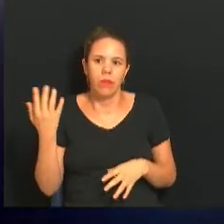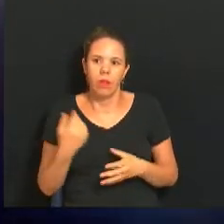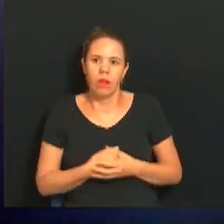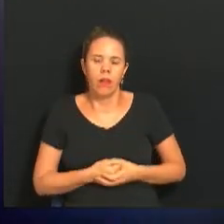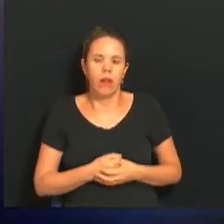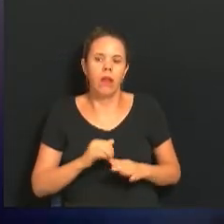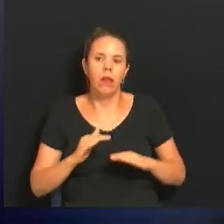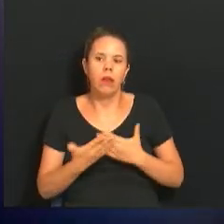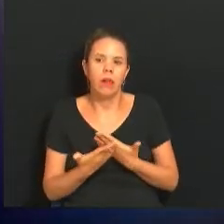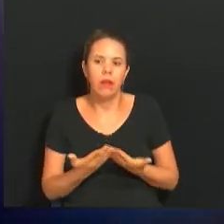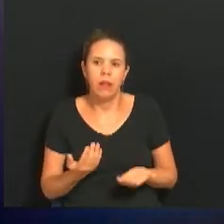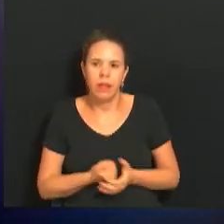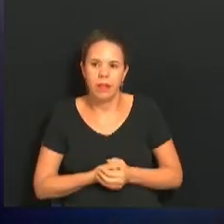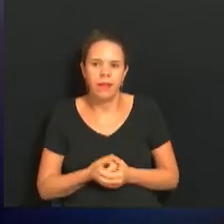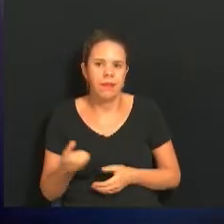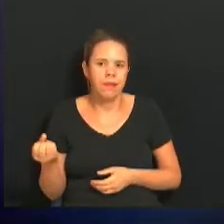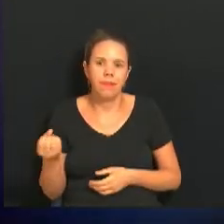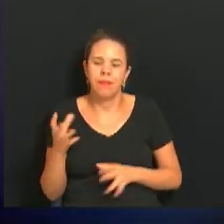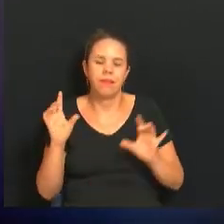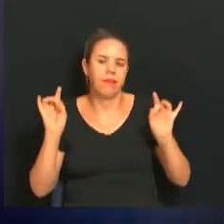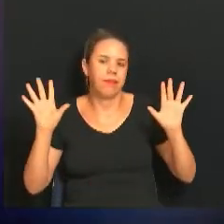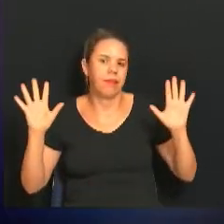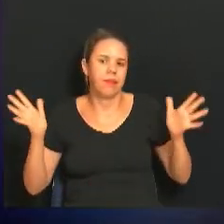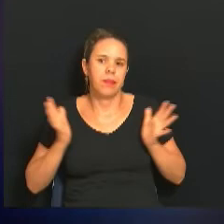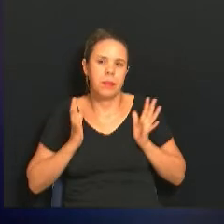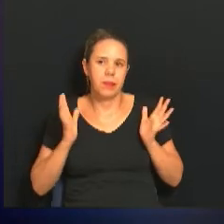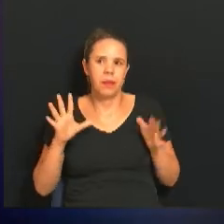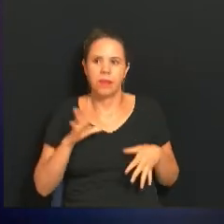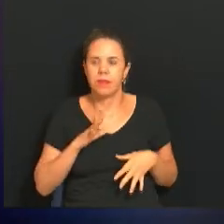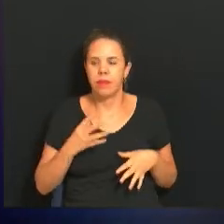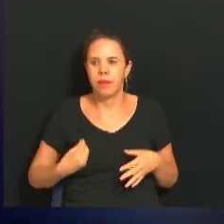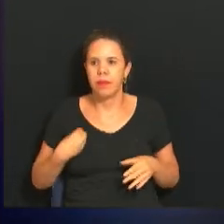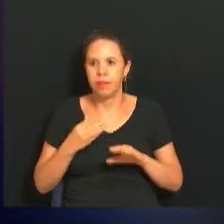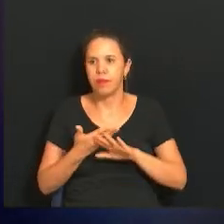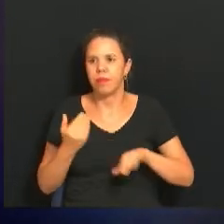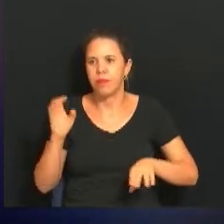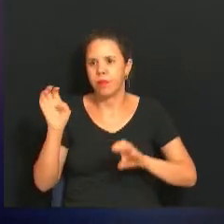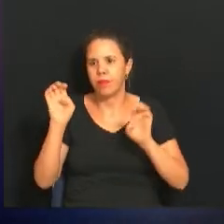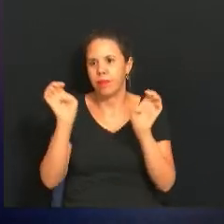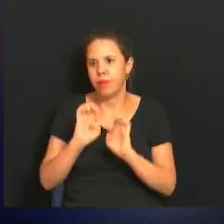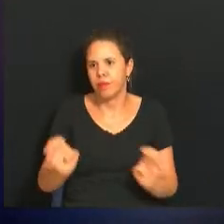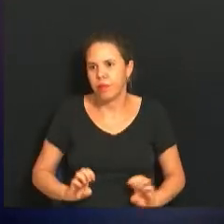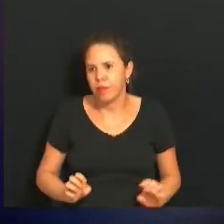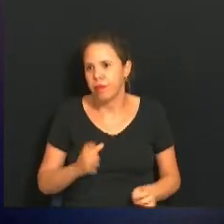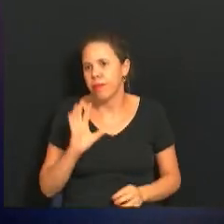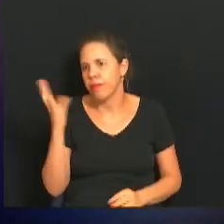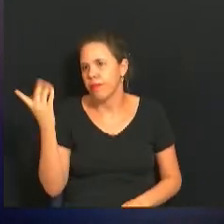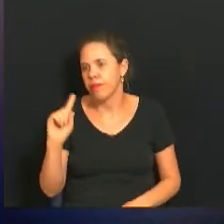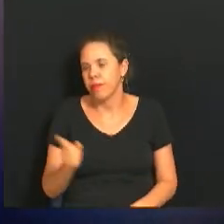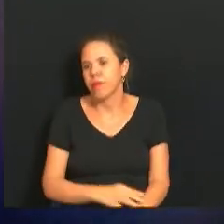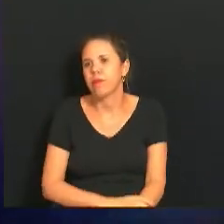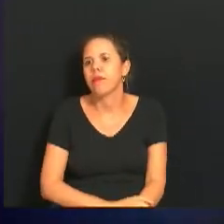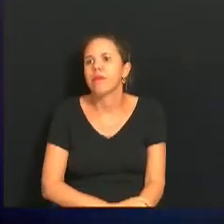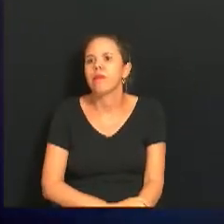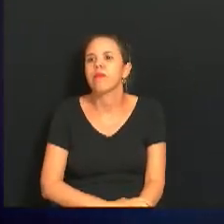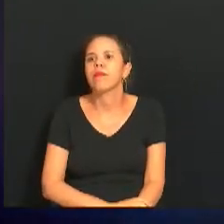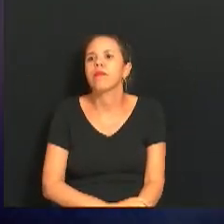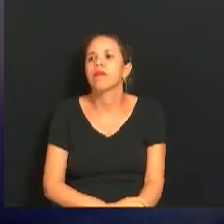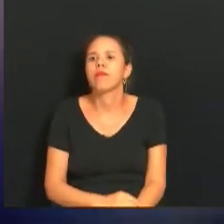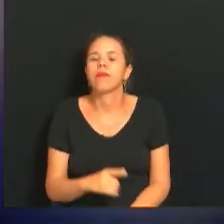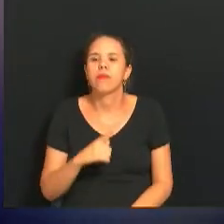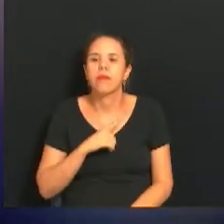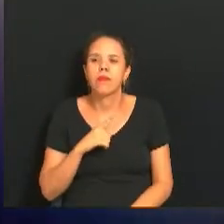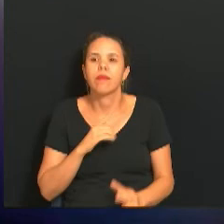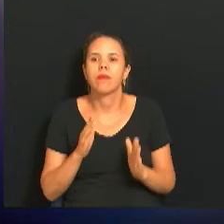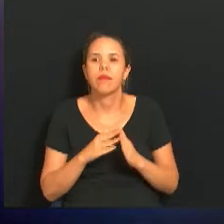bairros mais nobres da cidade, onde eles estão mais estruturados, não acontece onde se tem, né, residências